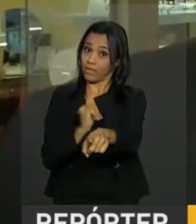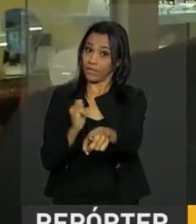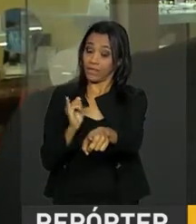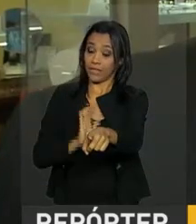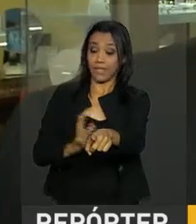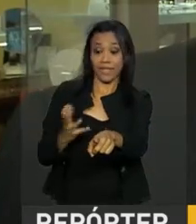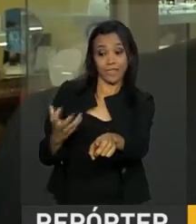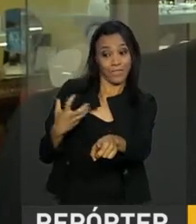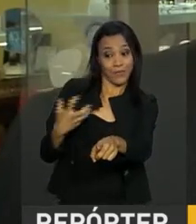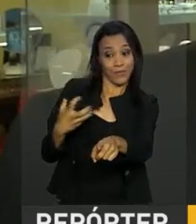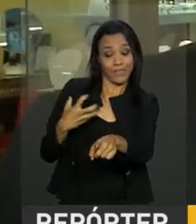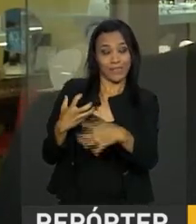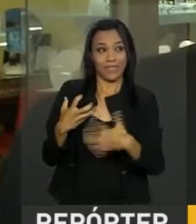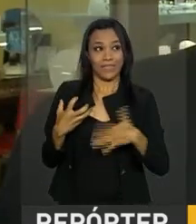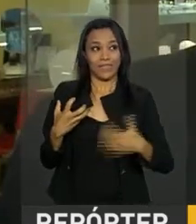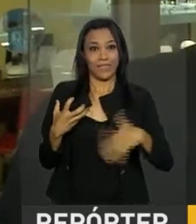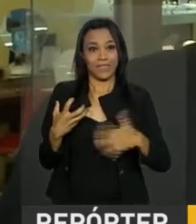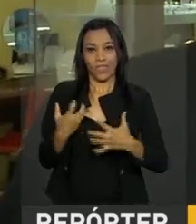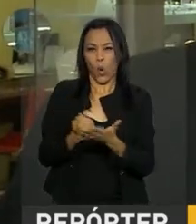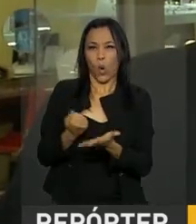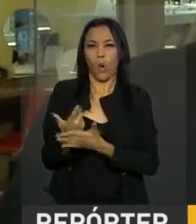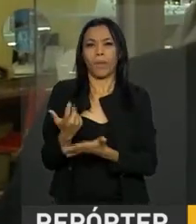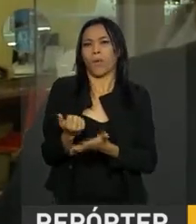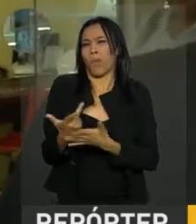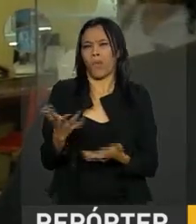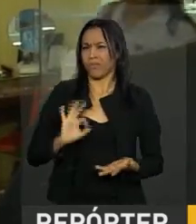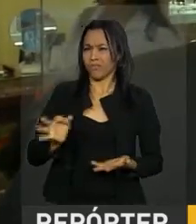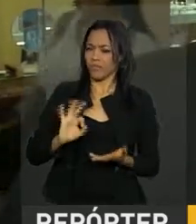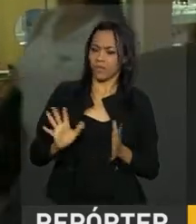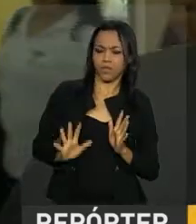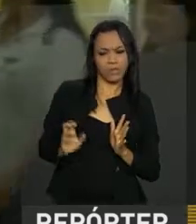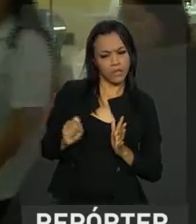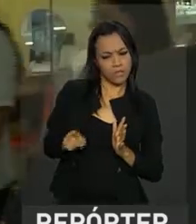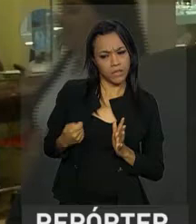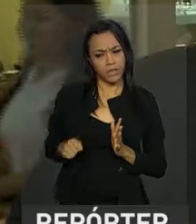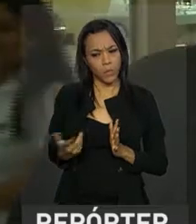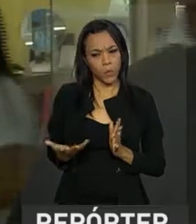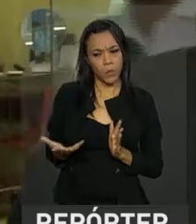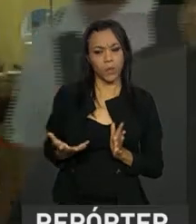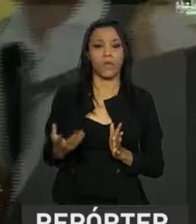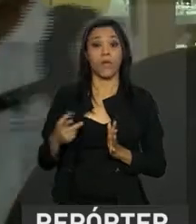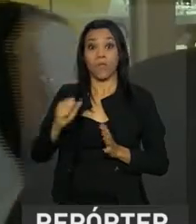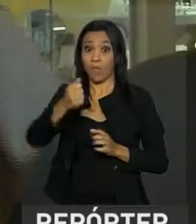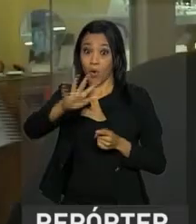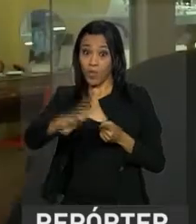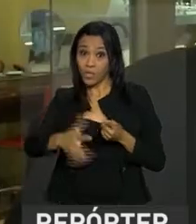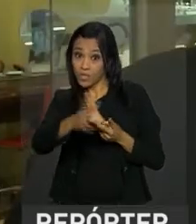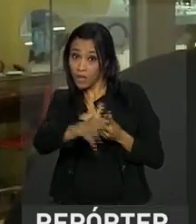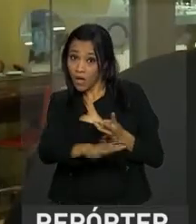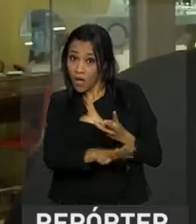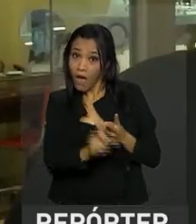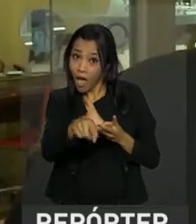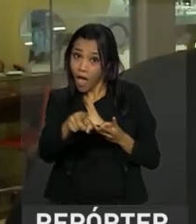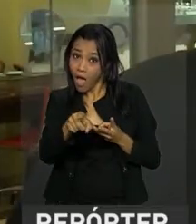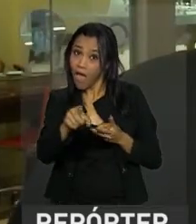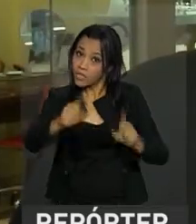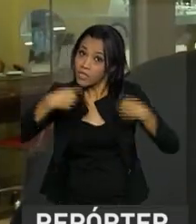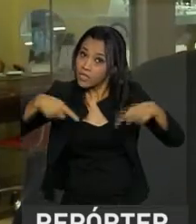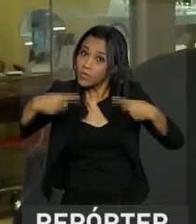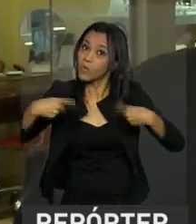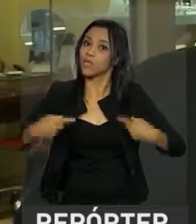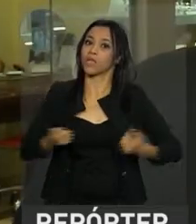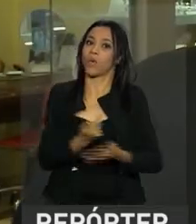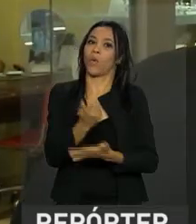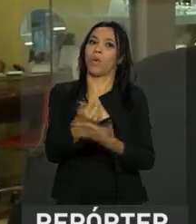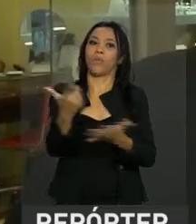é resista à compra pelo impulso. Todas as promoções, no fundo, elas estimulam essa compra pelo impulso. Então,